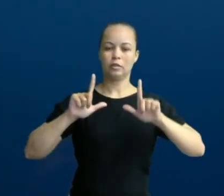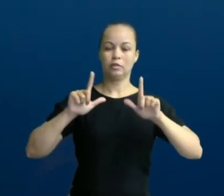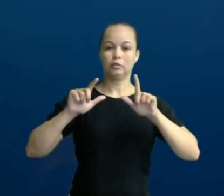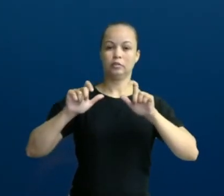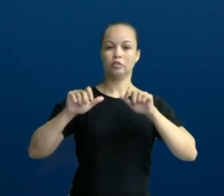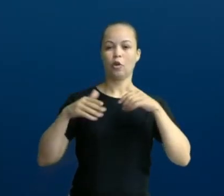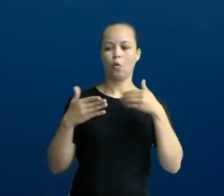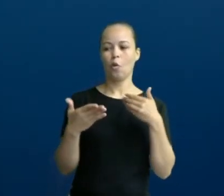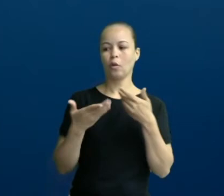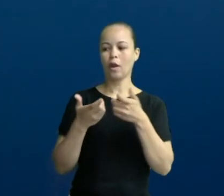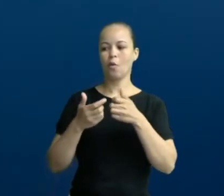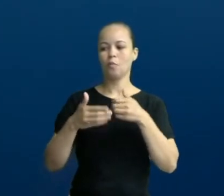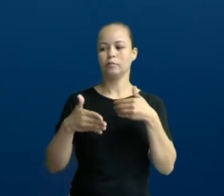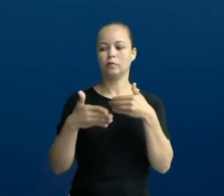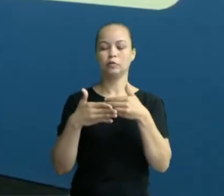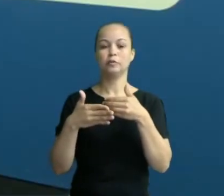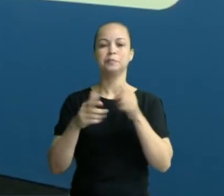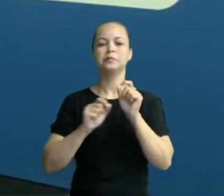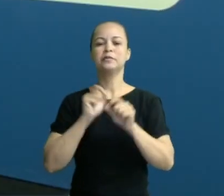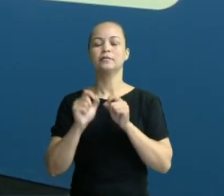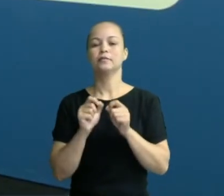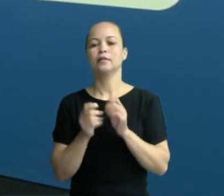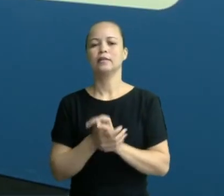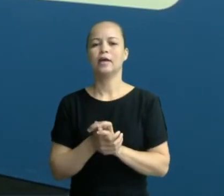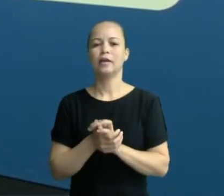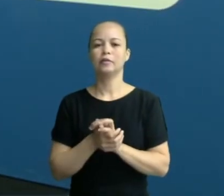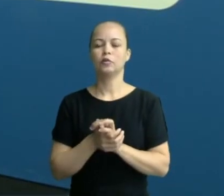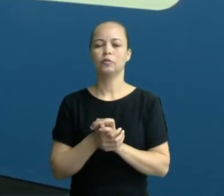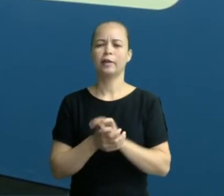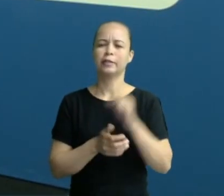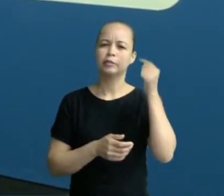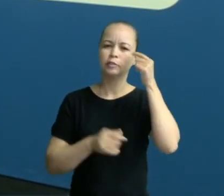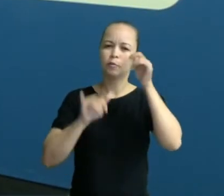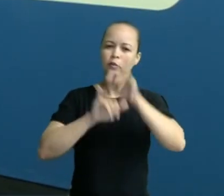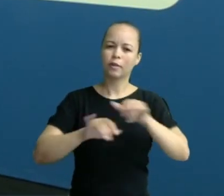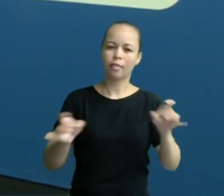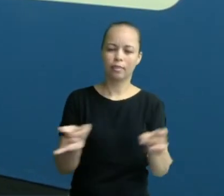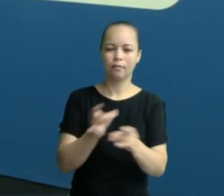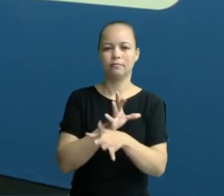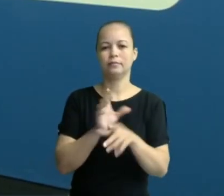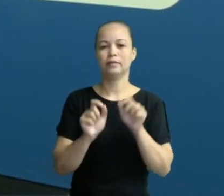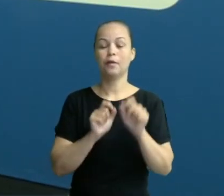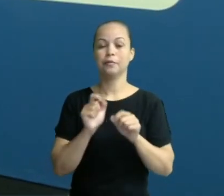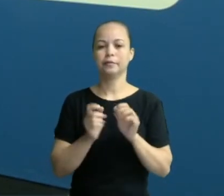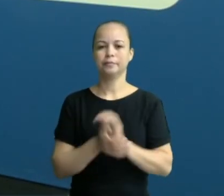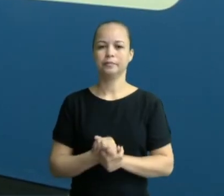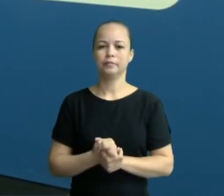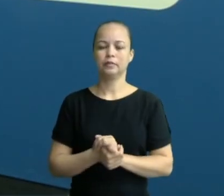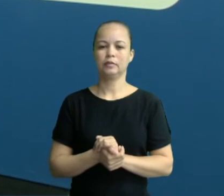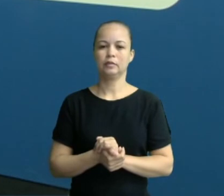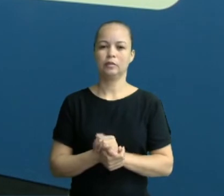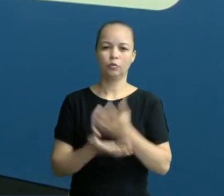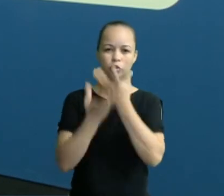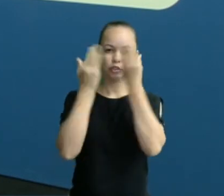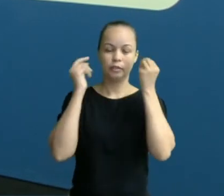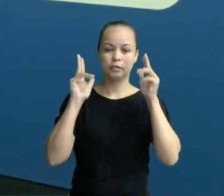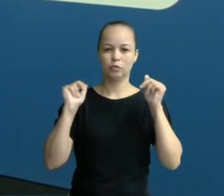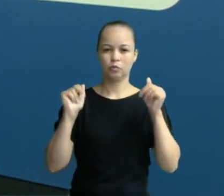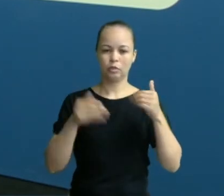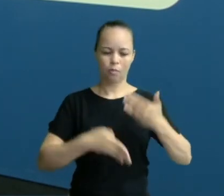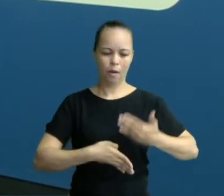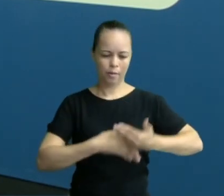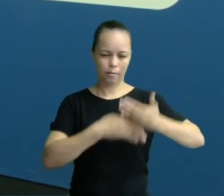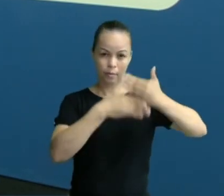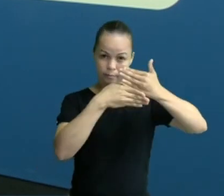próximo slide, para que a gente possa aqui justamente finalizar com letras garrafais. E não esqueçam, gente, nós não viemos aqui para construir